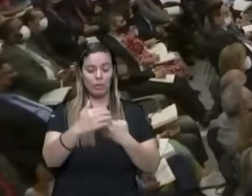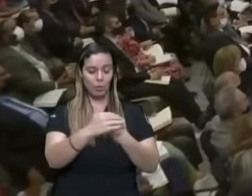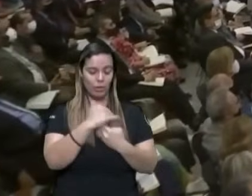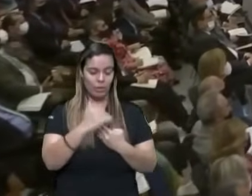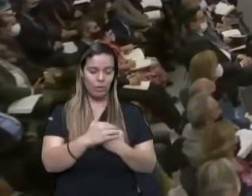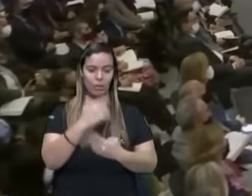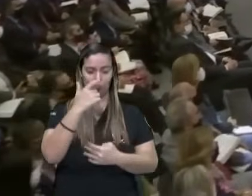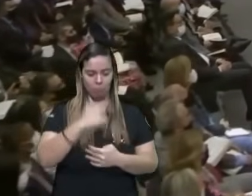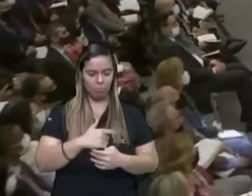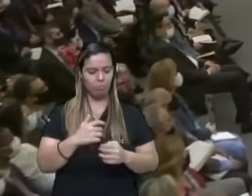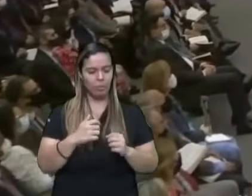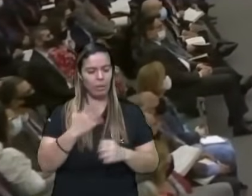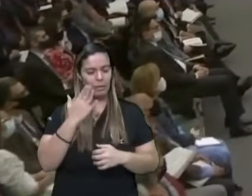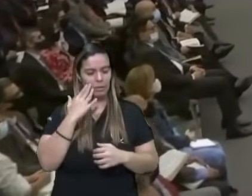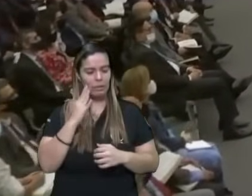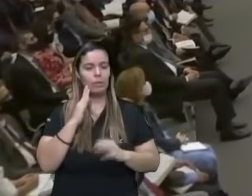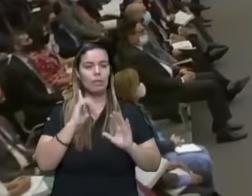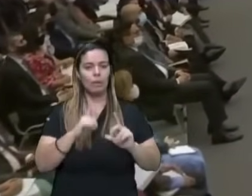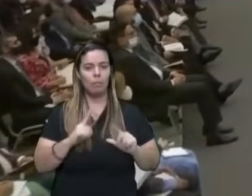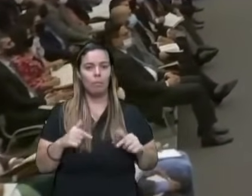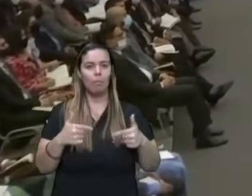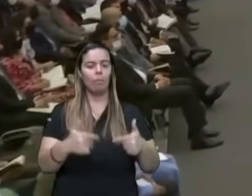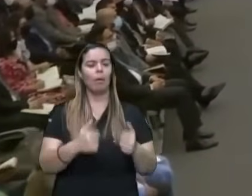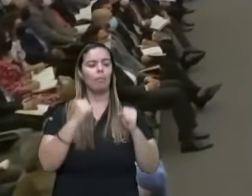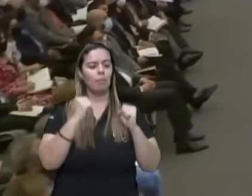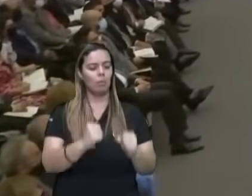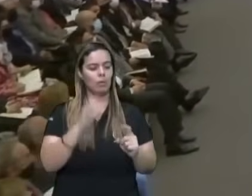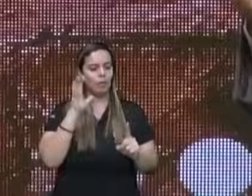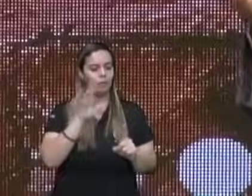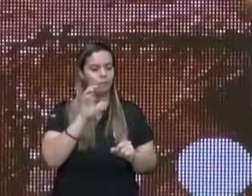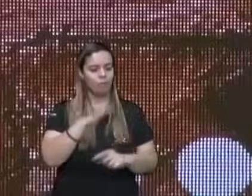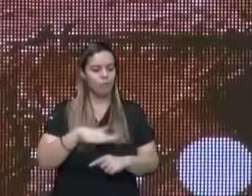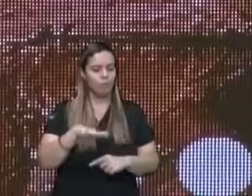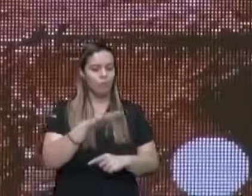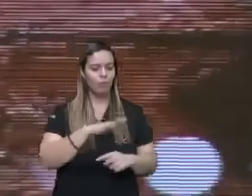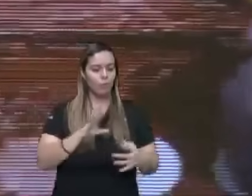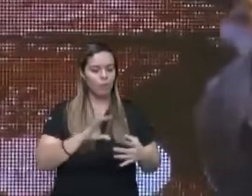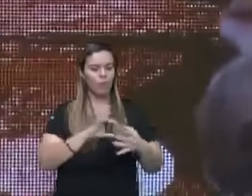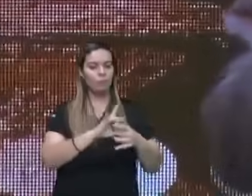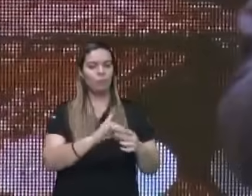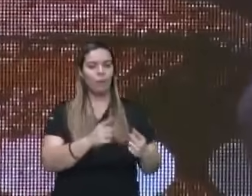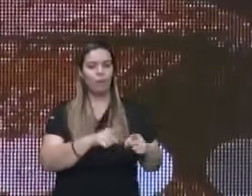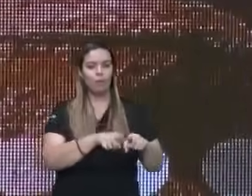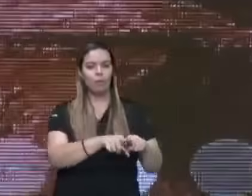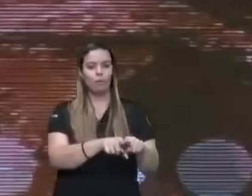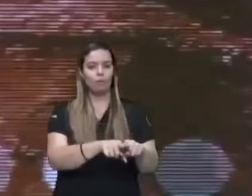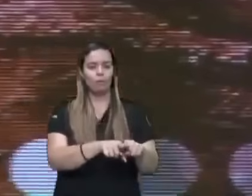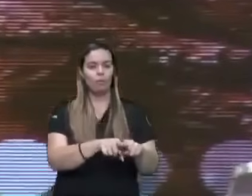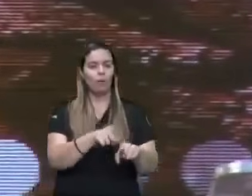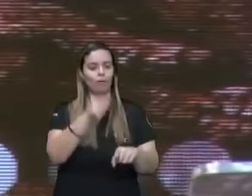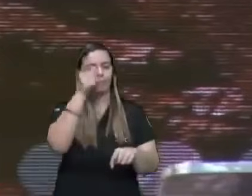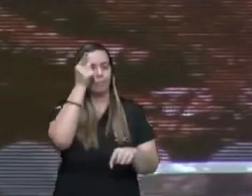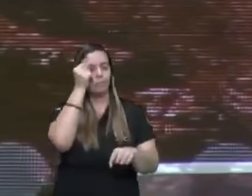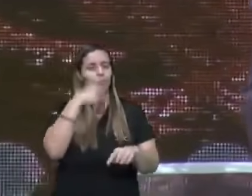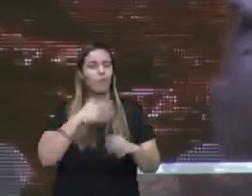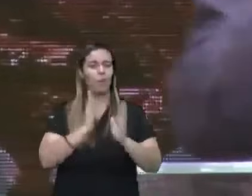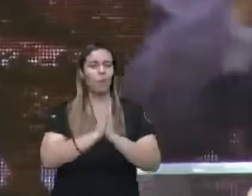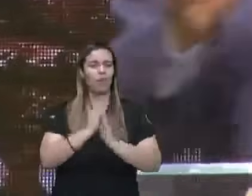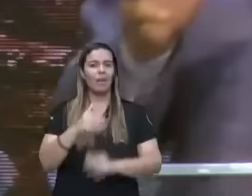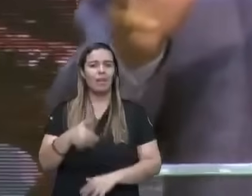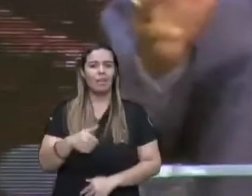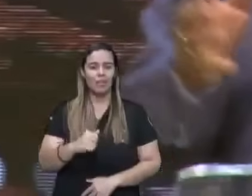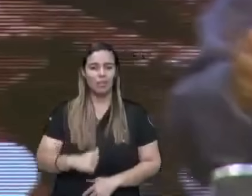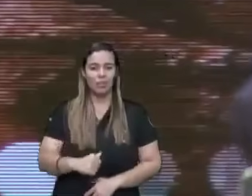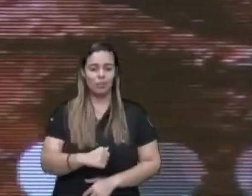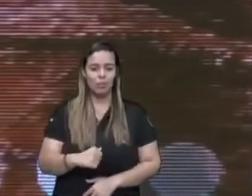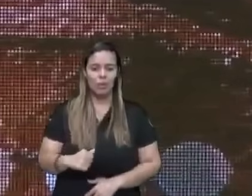você sabe que aquela pessoa tem poder e tem influência nessa área. Então você relaxa: para que eu vou orar, para que eu vou jejuar, para que eu vou